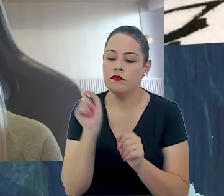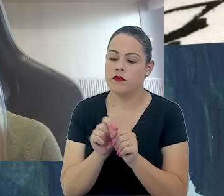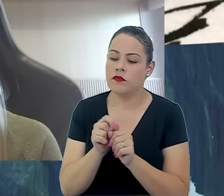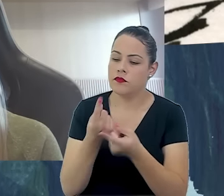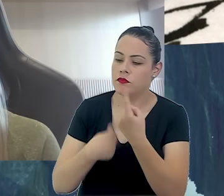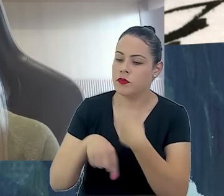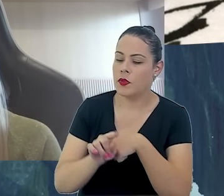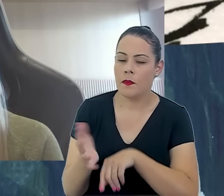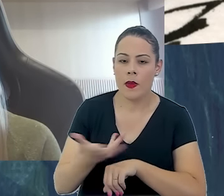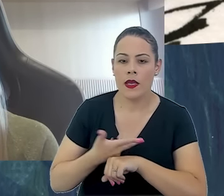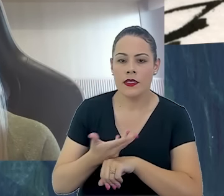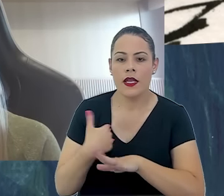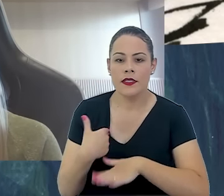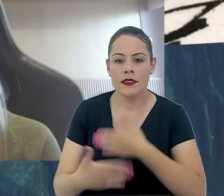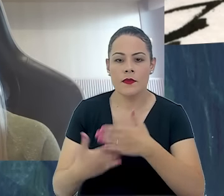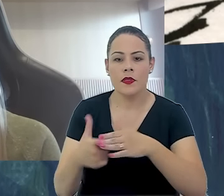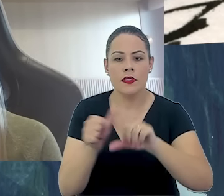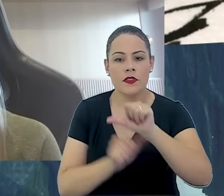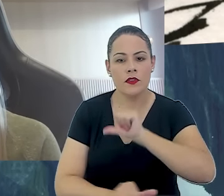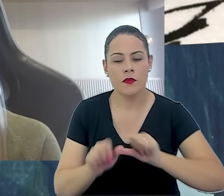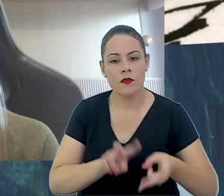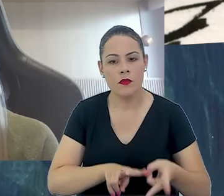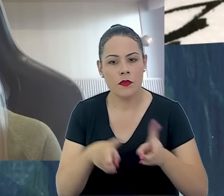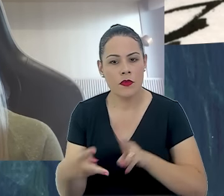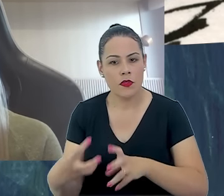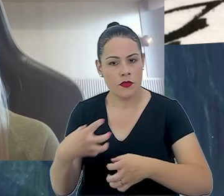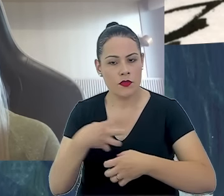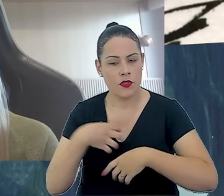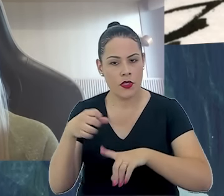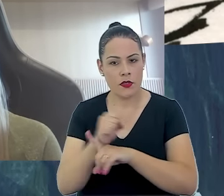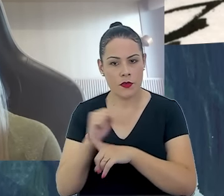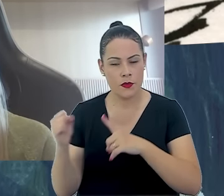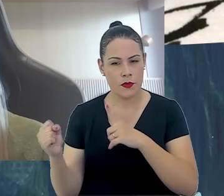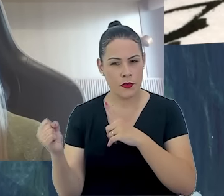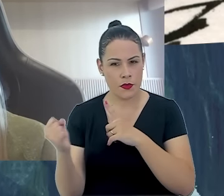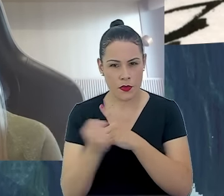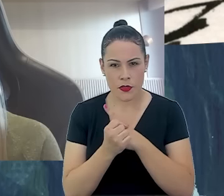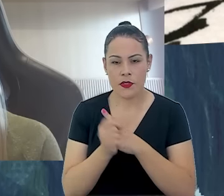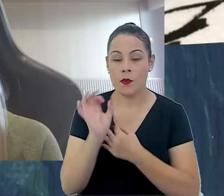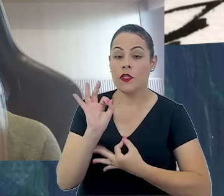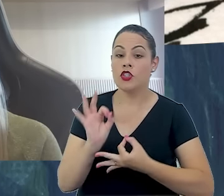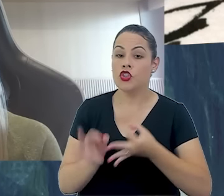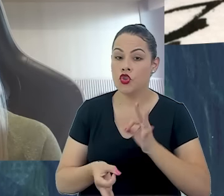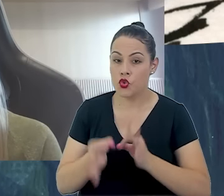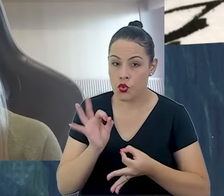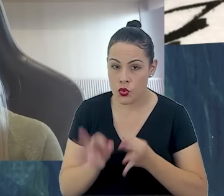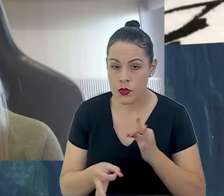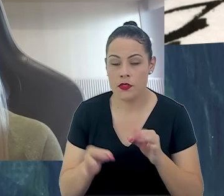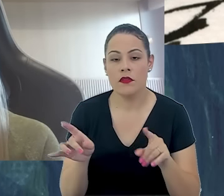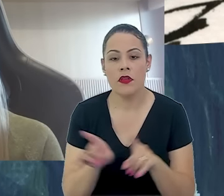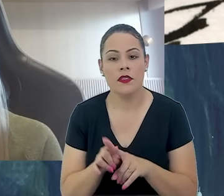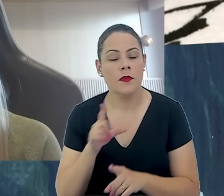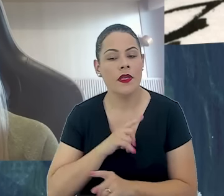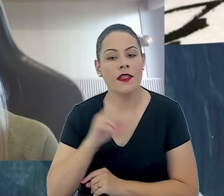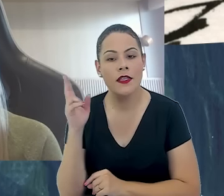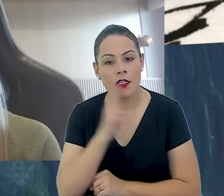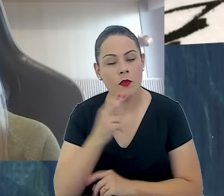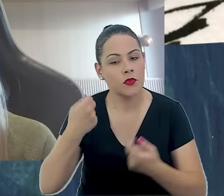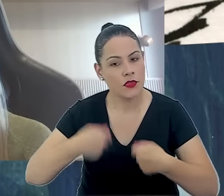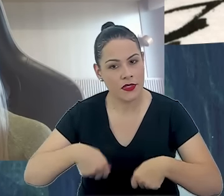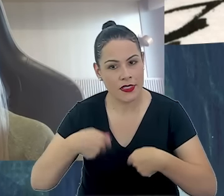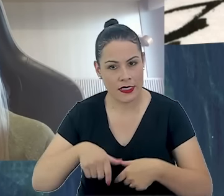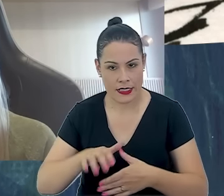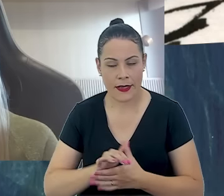para que se acelere esse processo de transição de uma maneira socialmente justa e com a